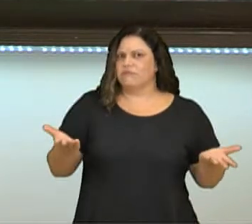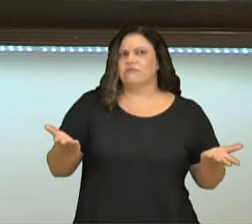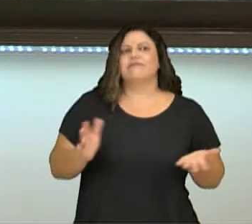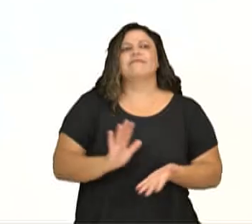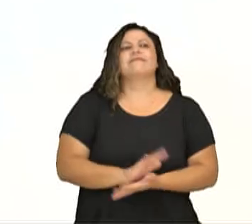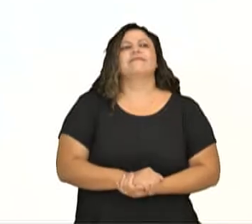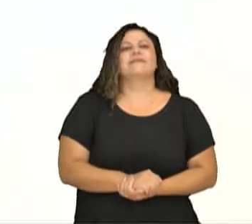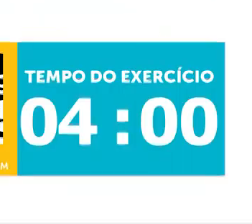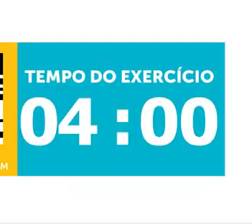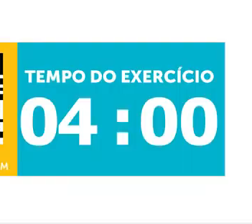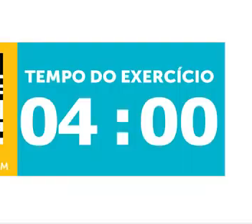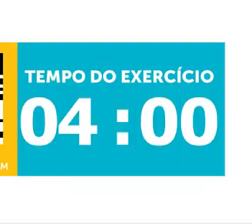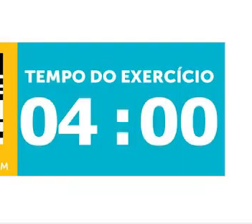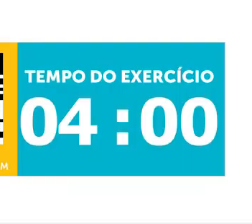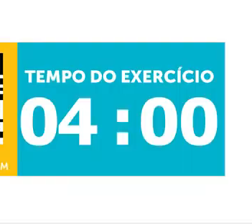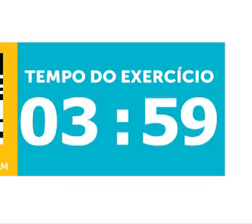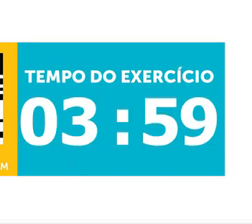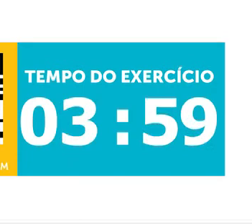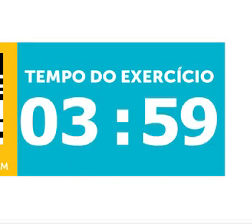quadrante?